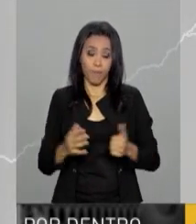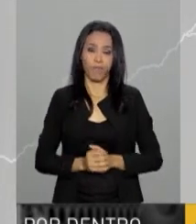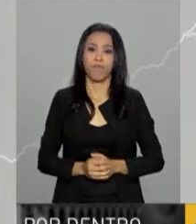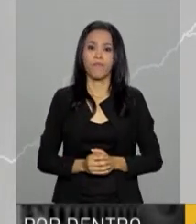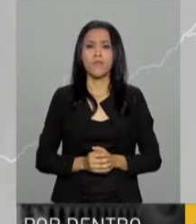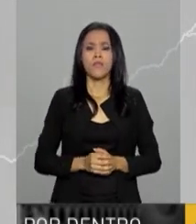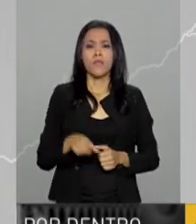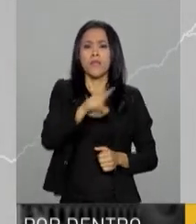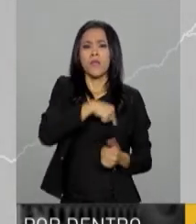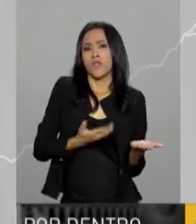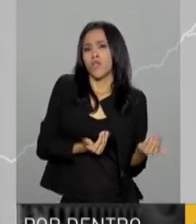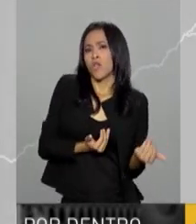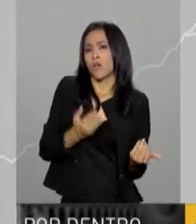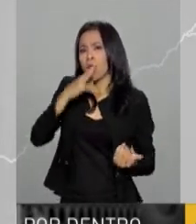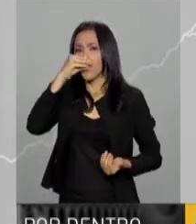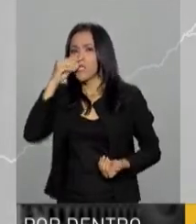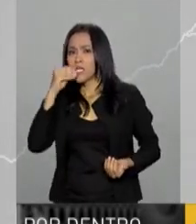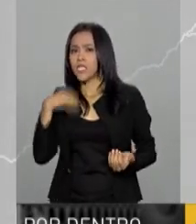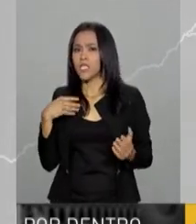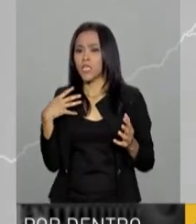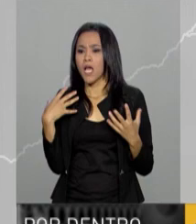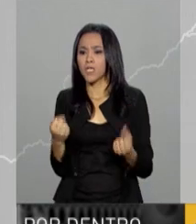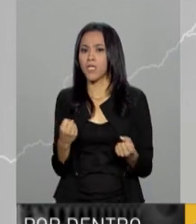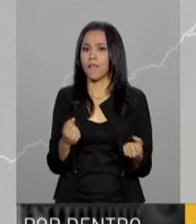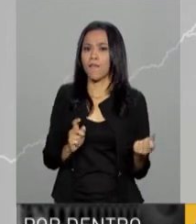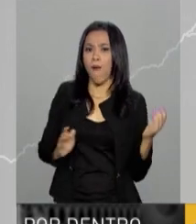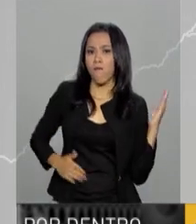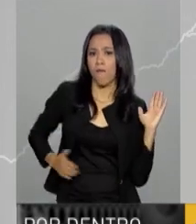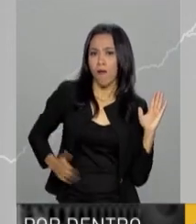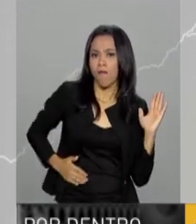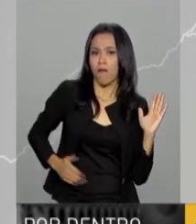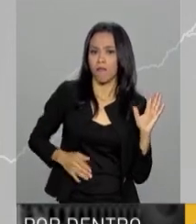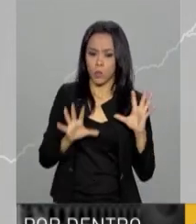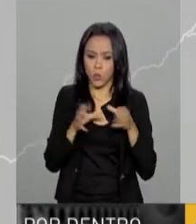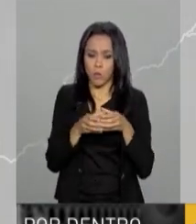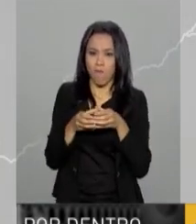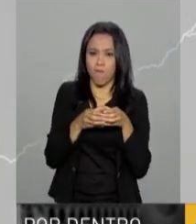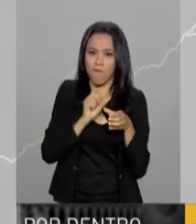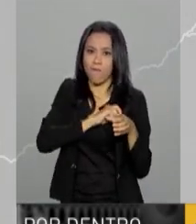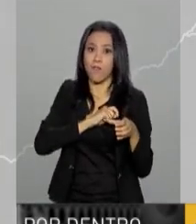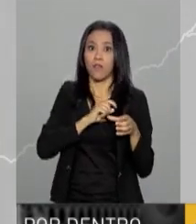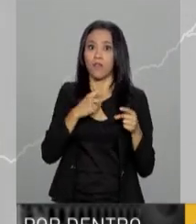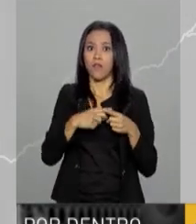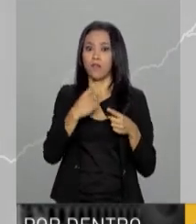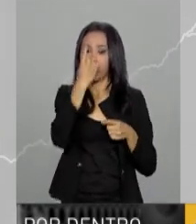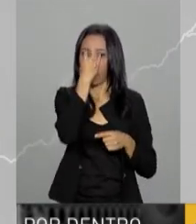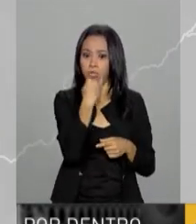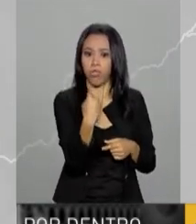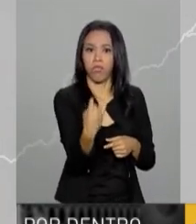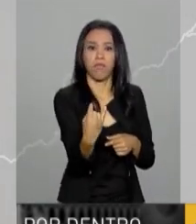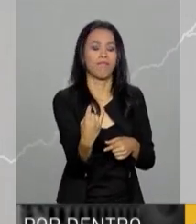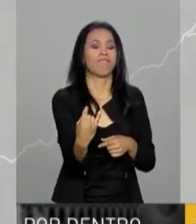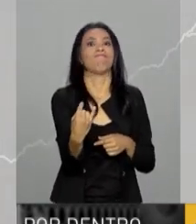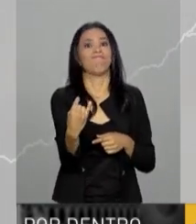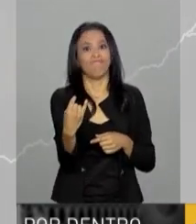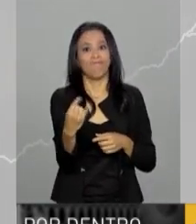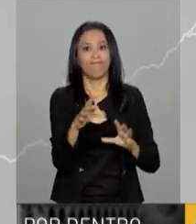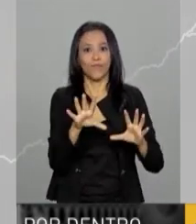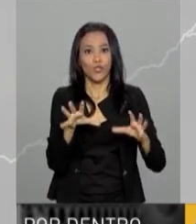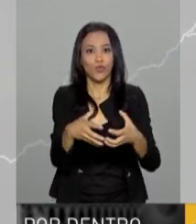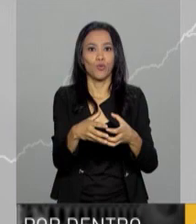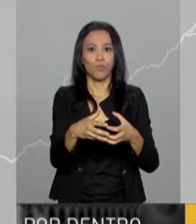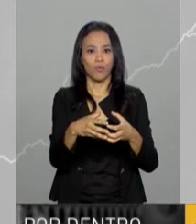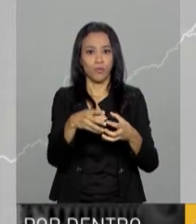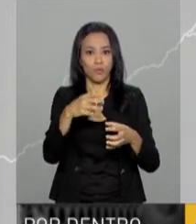ingressado cada vez mais no clima organizado e aqui no ceará esse grupo tem sido bastante atraído principalmente para integrar facções criminosas